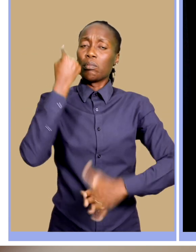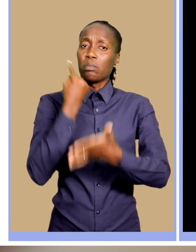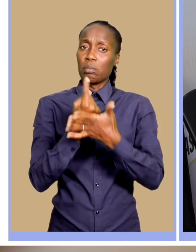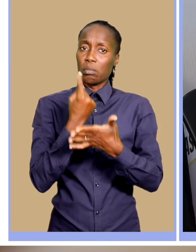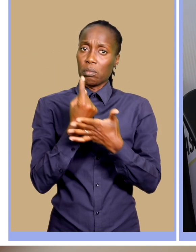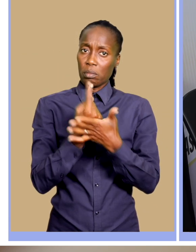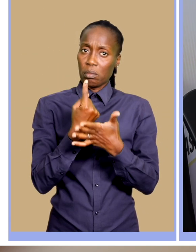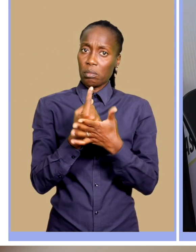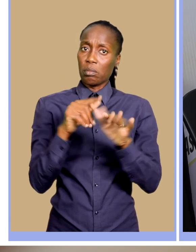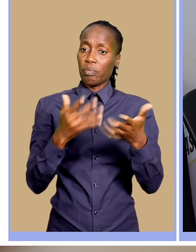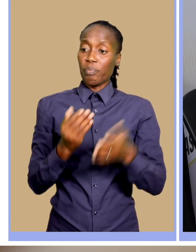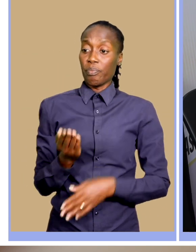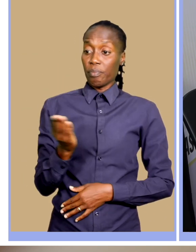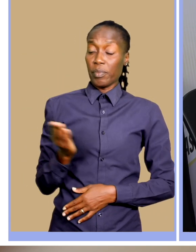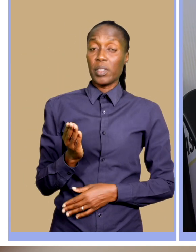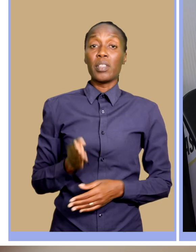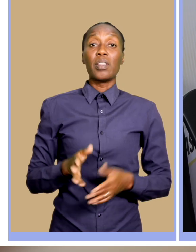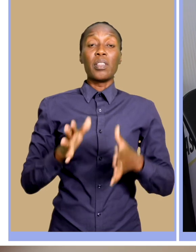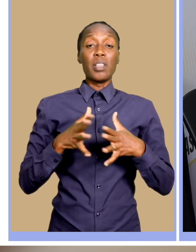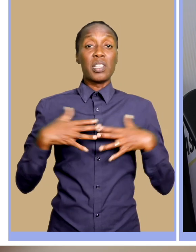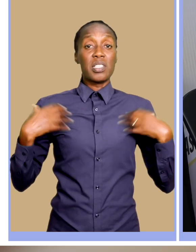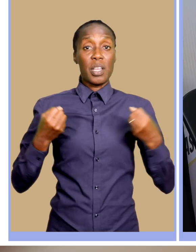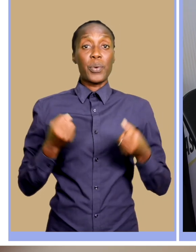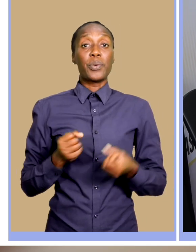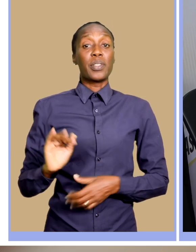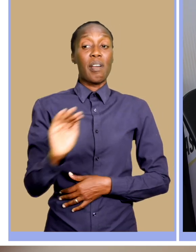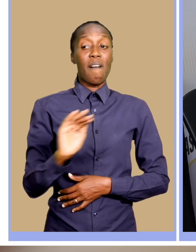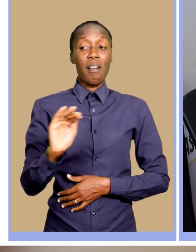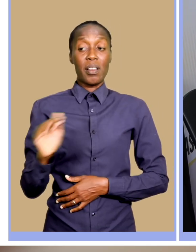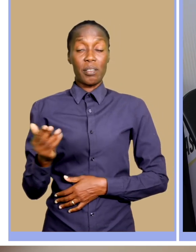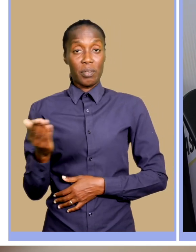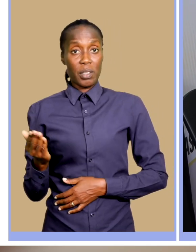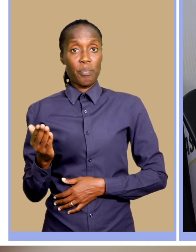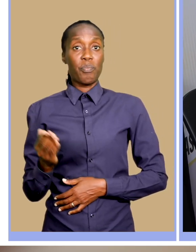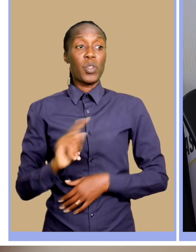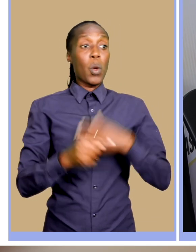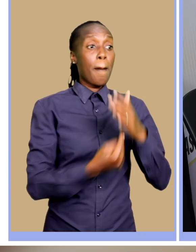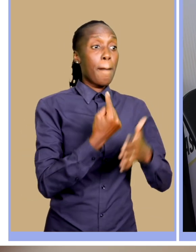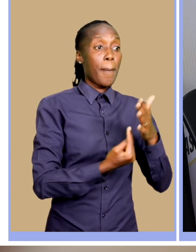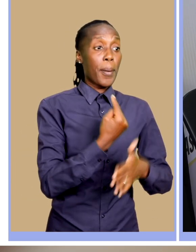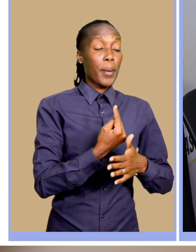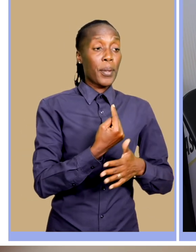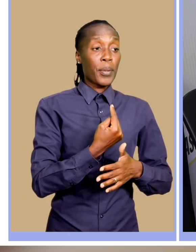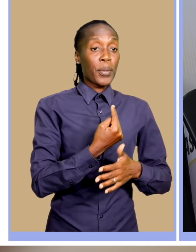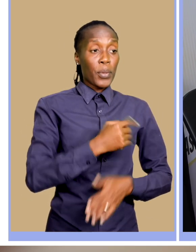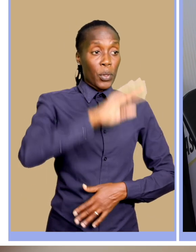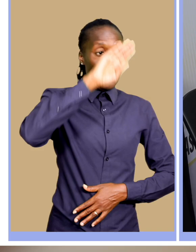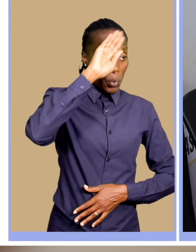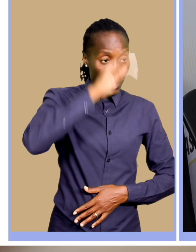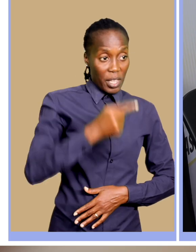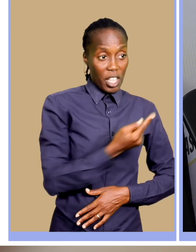importante. Está na área da saúde, é lá onde que as pessoas, quando sofrem, vão às